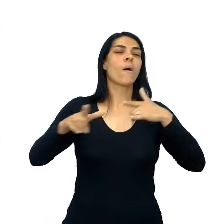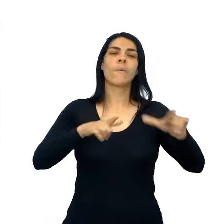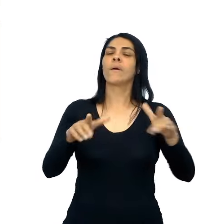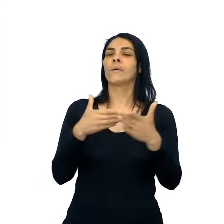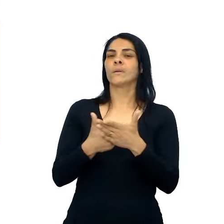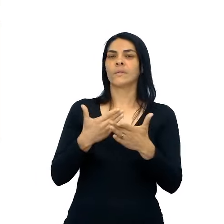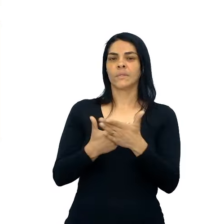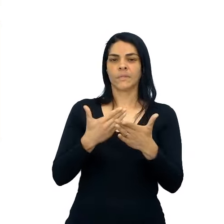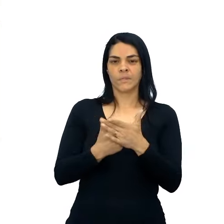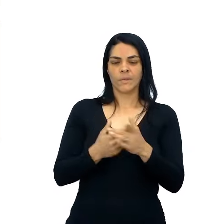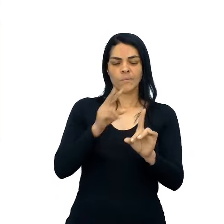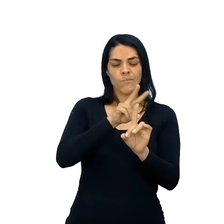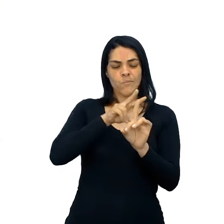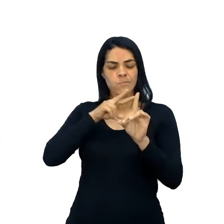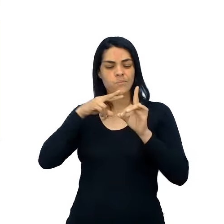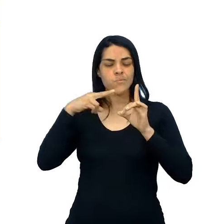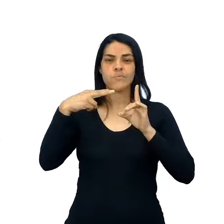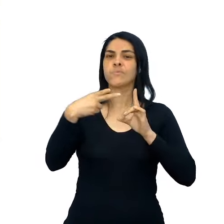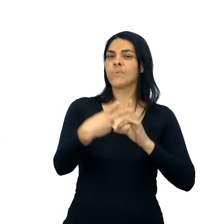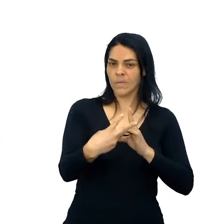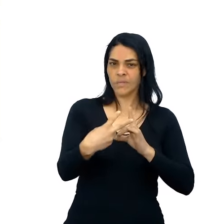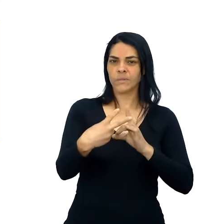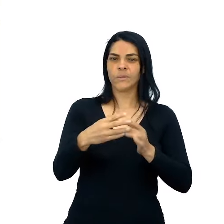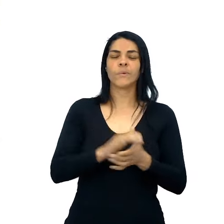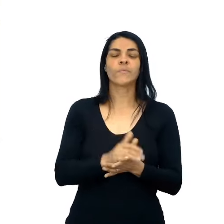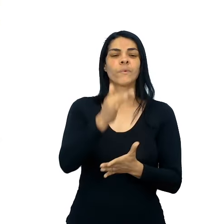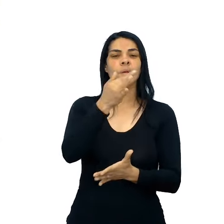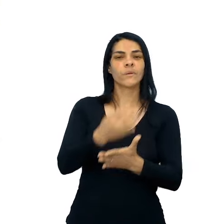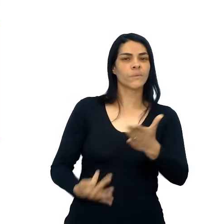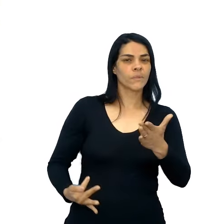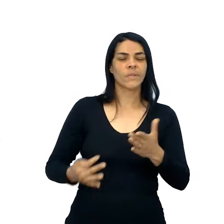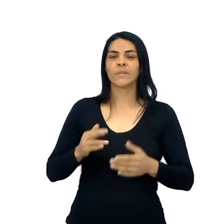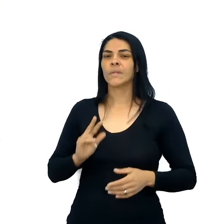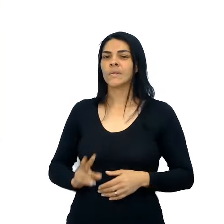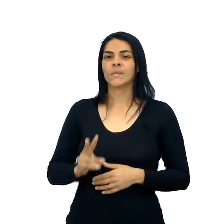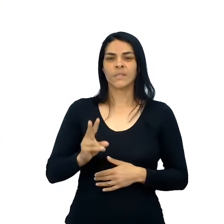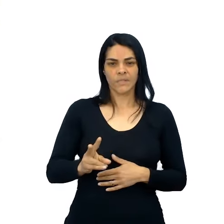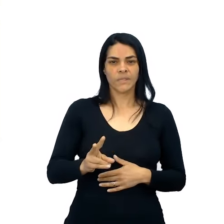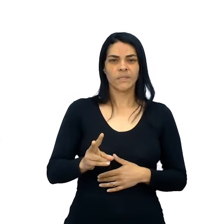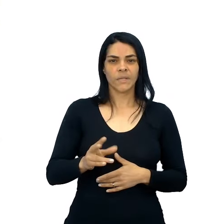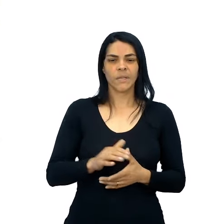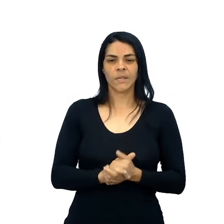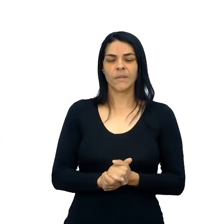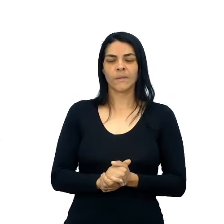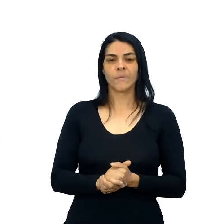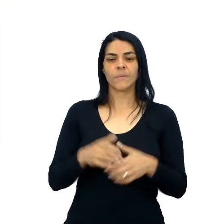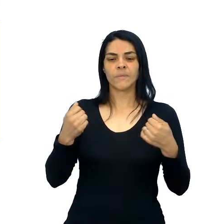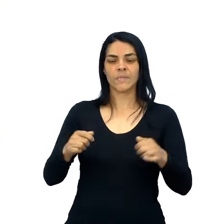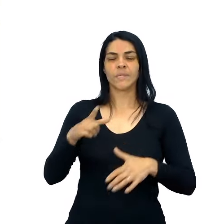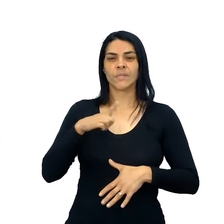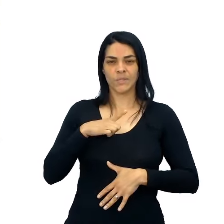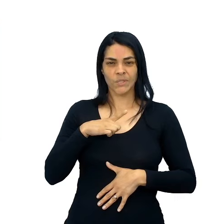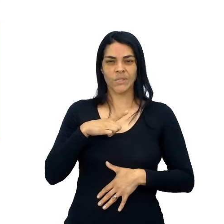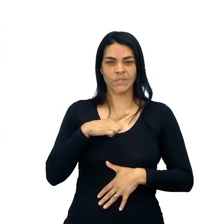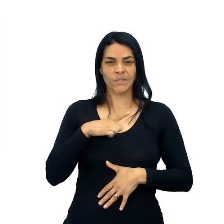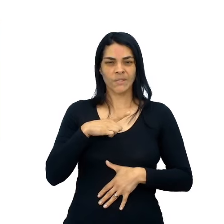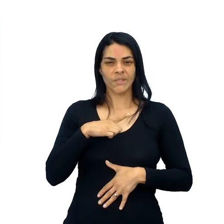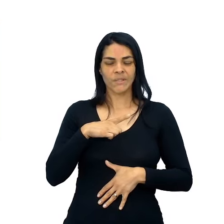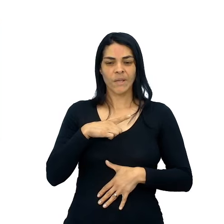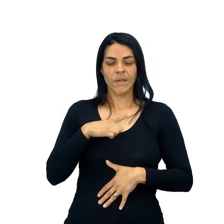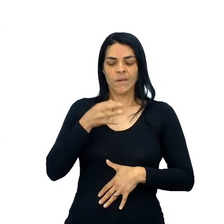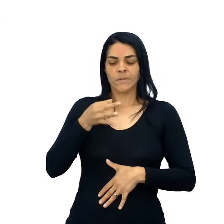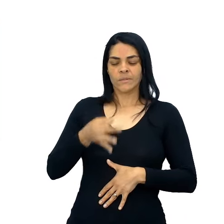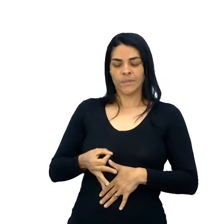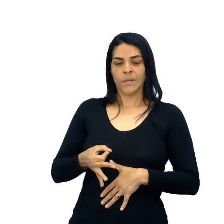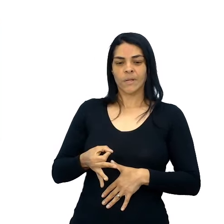essa percepção, que o texto sempre é um todo de sentido, não é? Sejam os textos